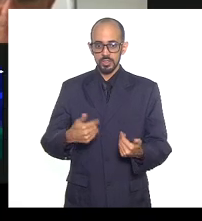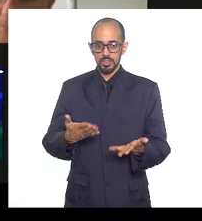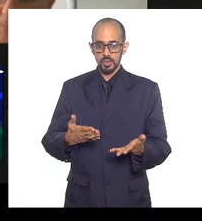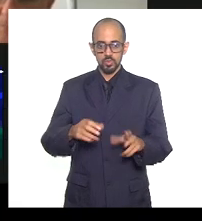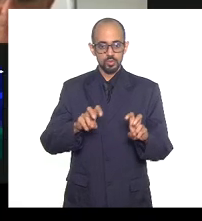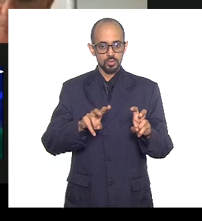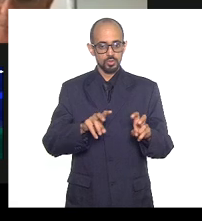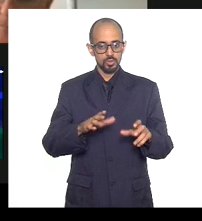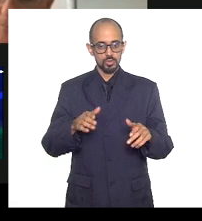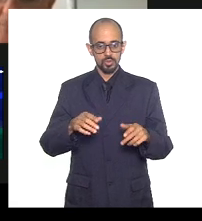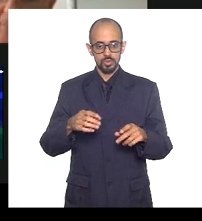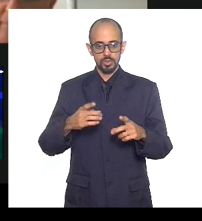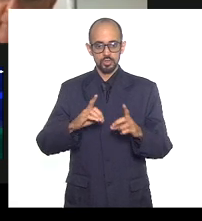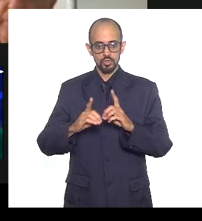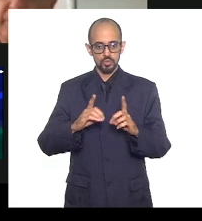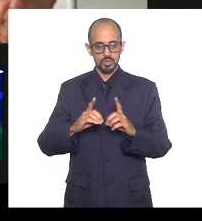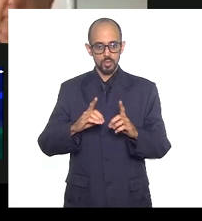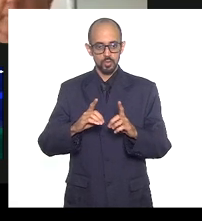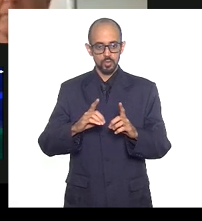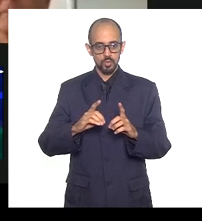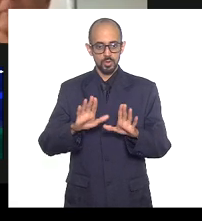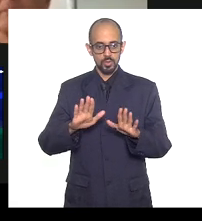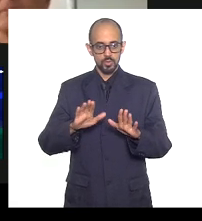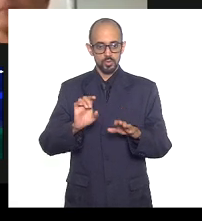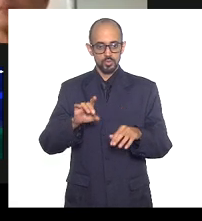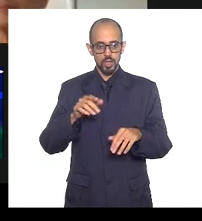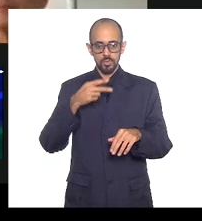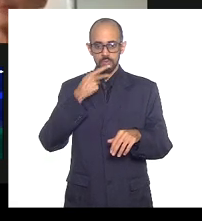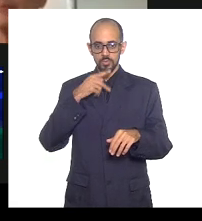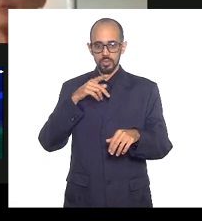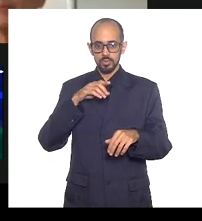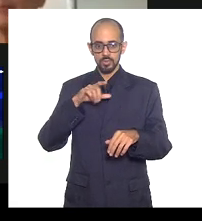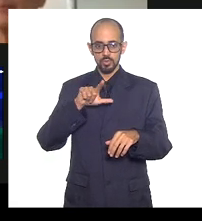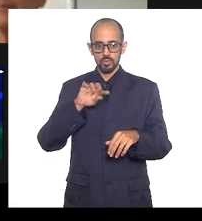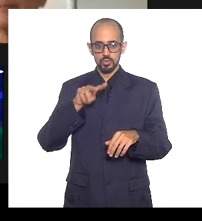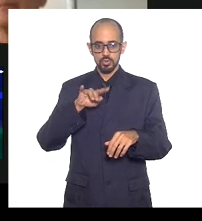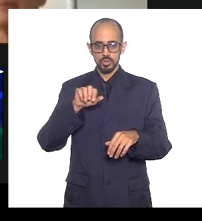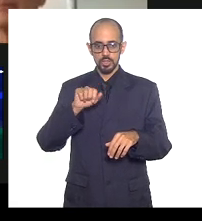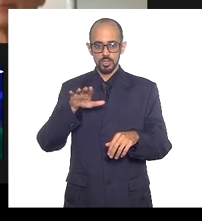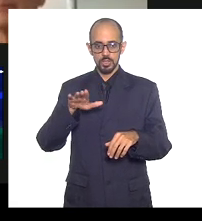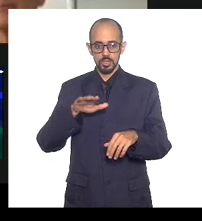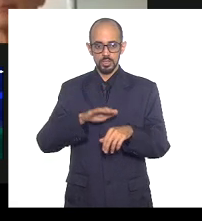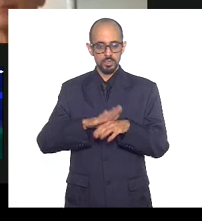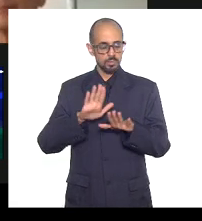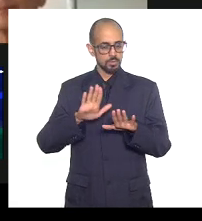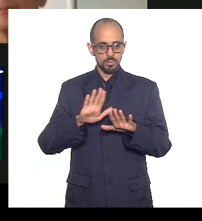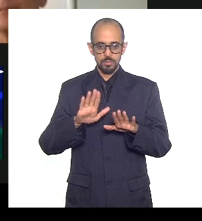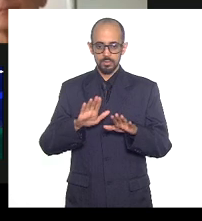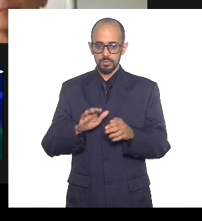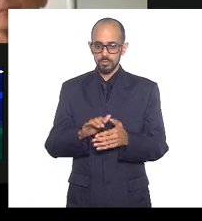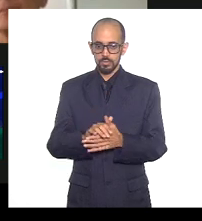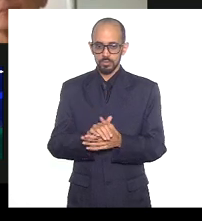ok é só botar o nome da deputada Lucinha por favor ok anuncio